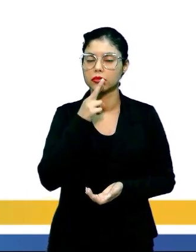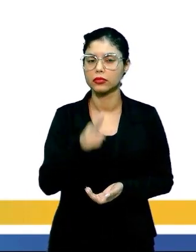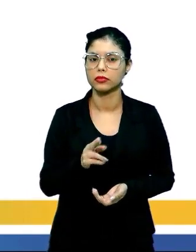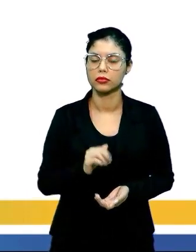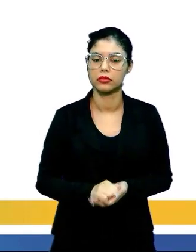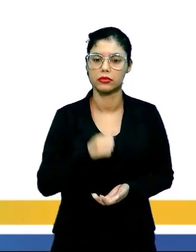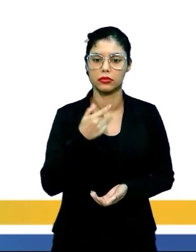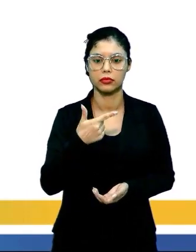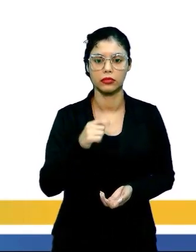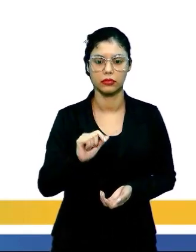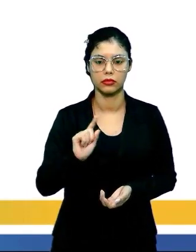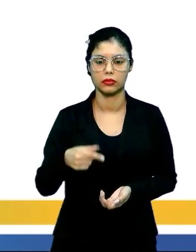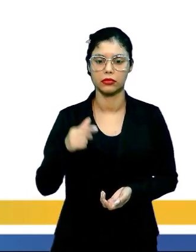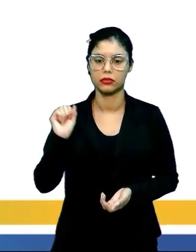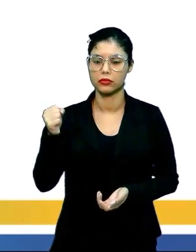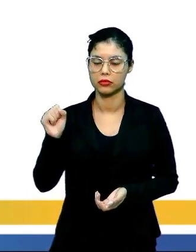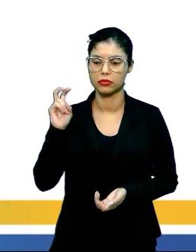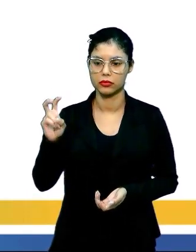resposta vai estar dando quanto?